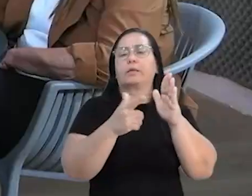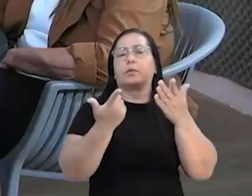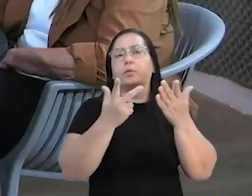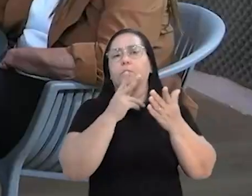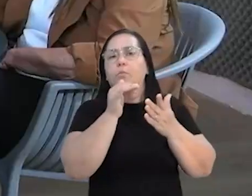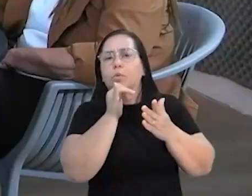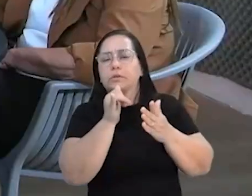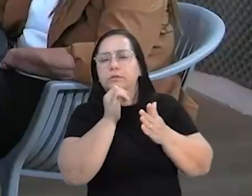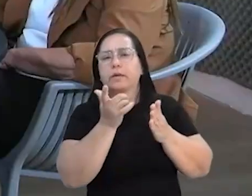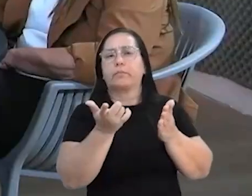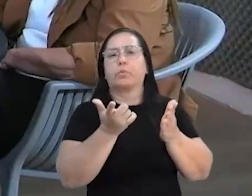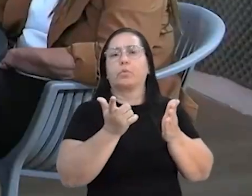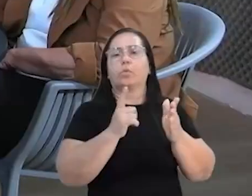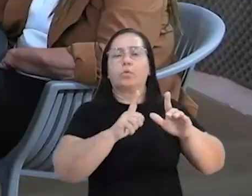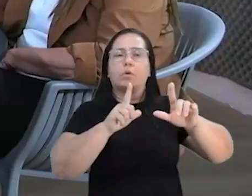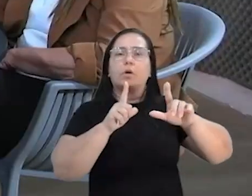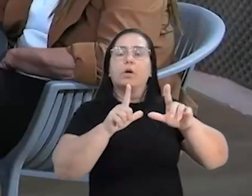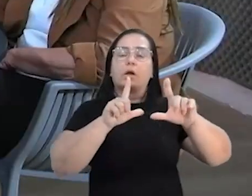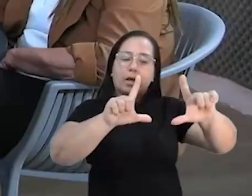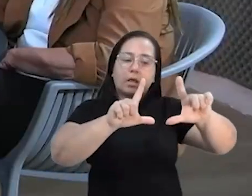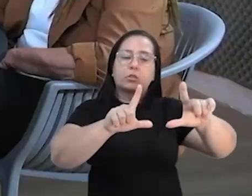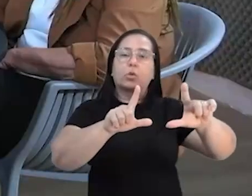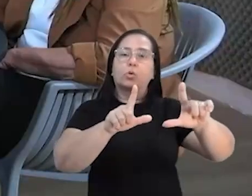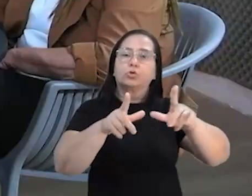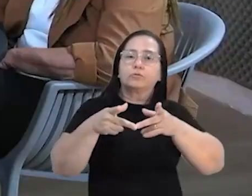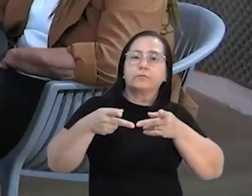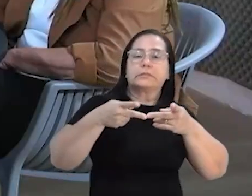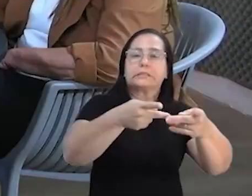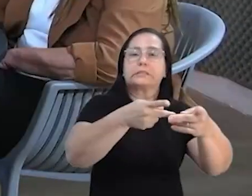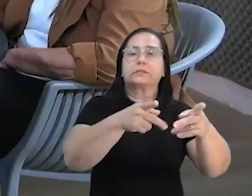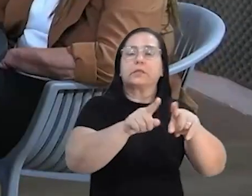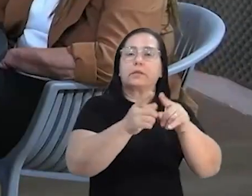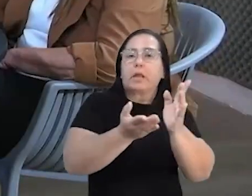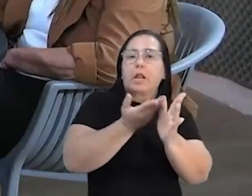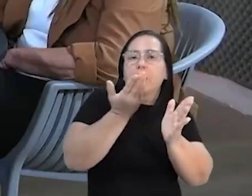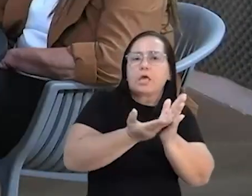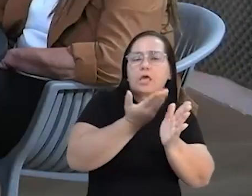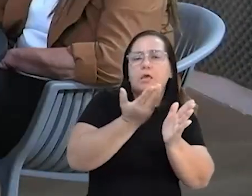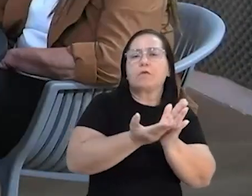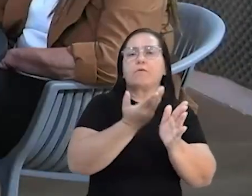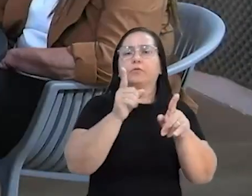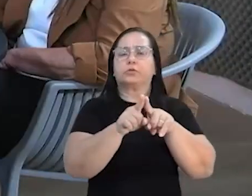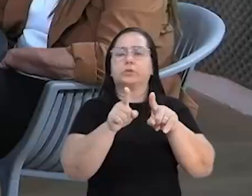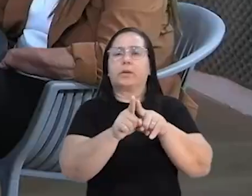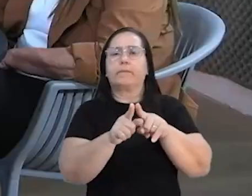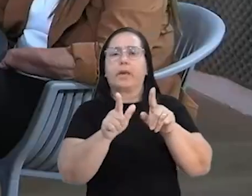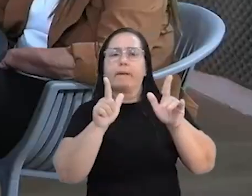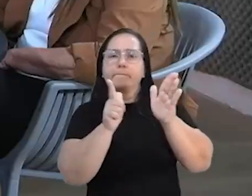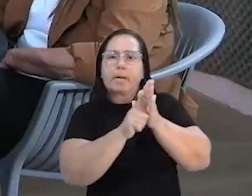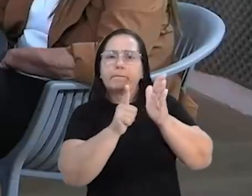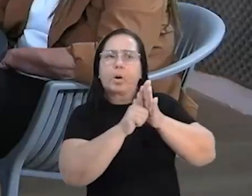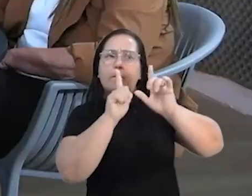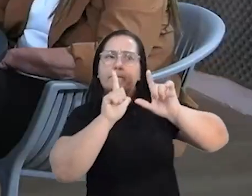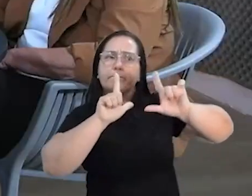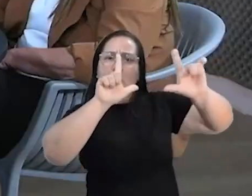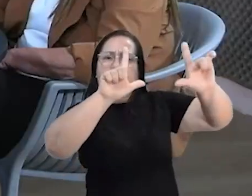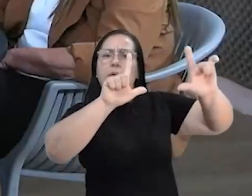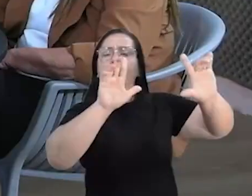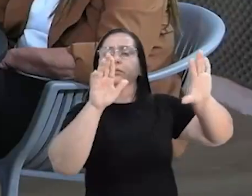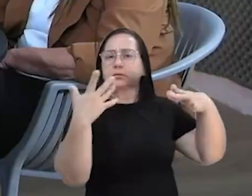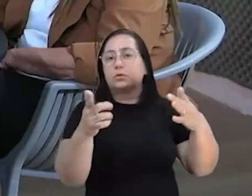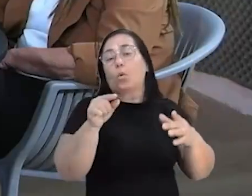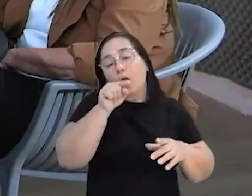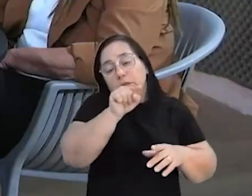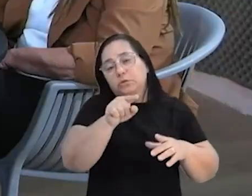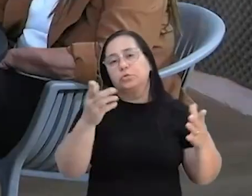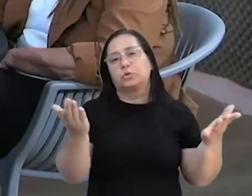papel, como cartões de visita, como livros, né? Como até os papéis de parede, como tudo. Então, é isso